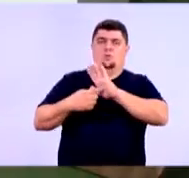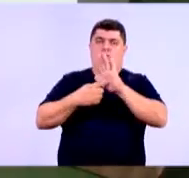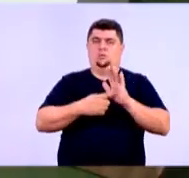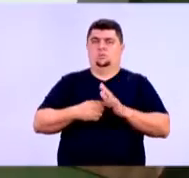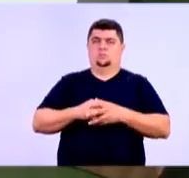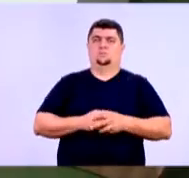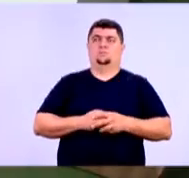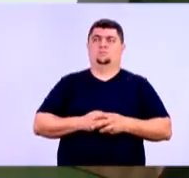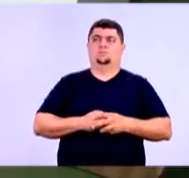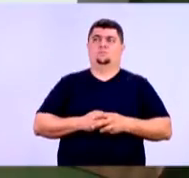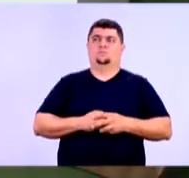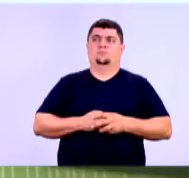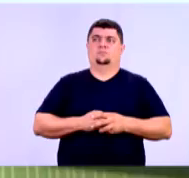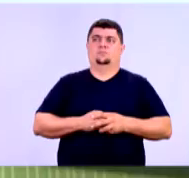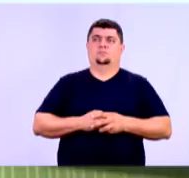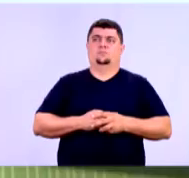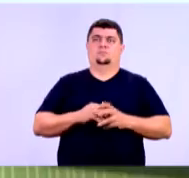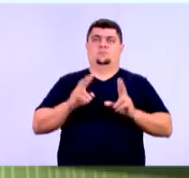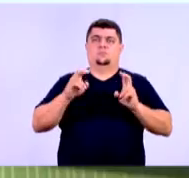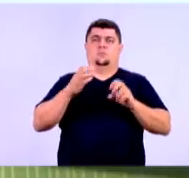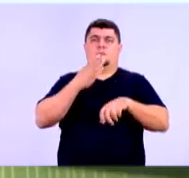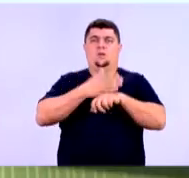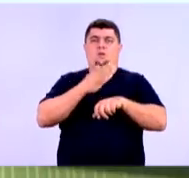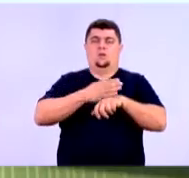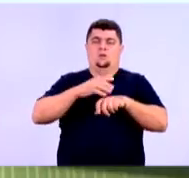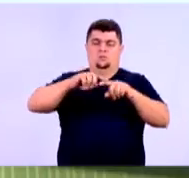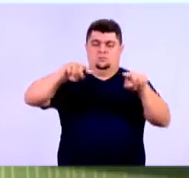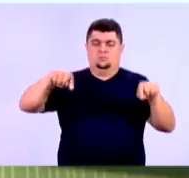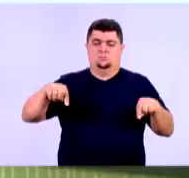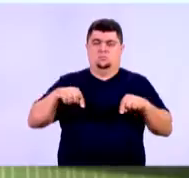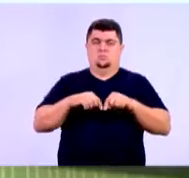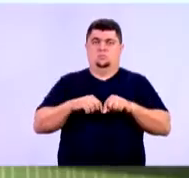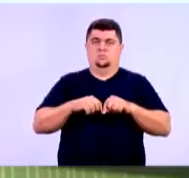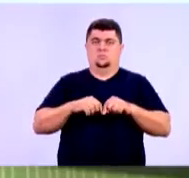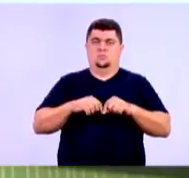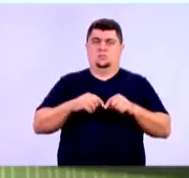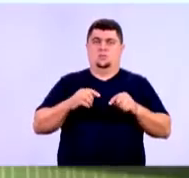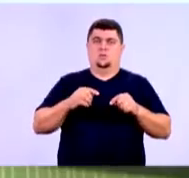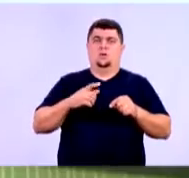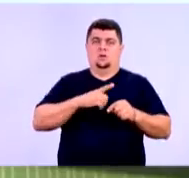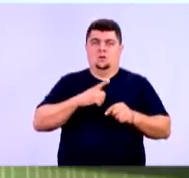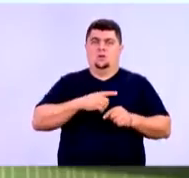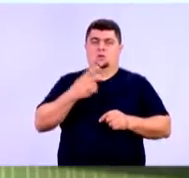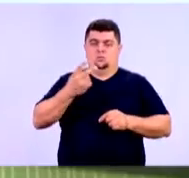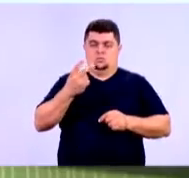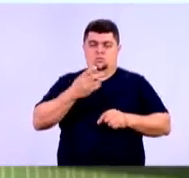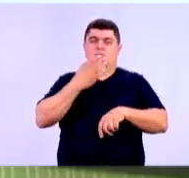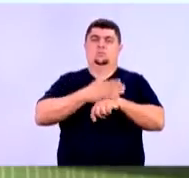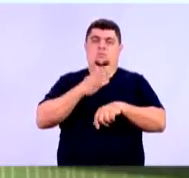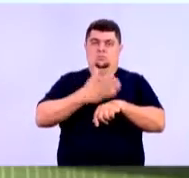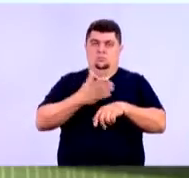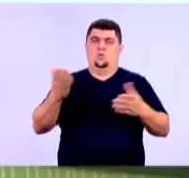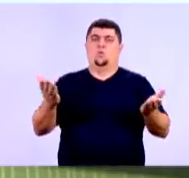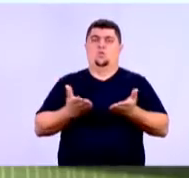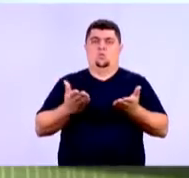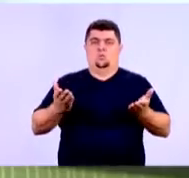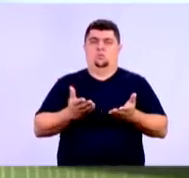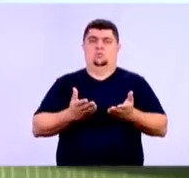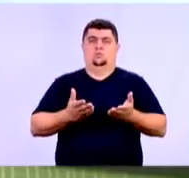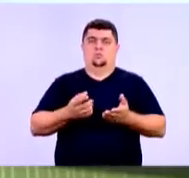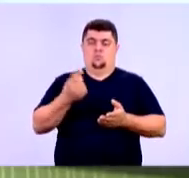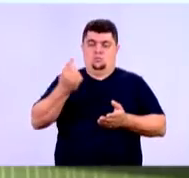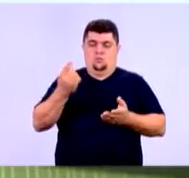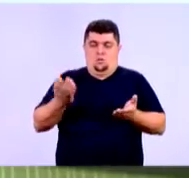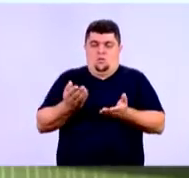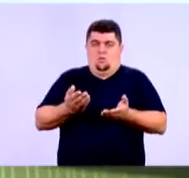Gente, comentando sobre a atividade de sala, queria só destacar que nós vamos sim ter 2 atividades de sala hoje. Uma